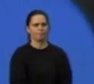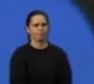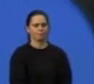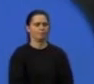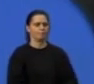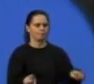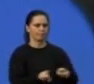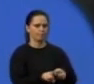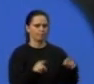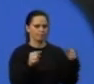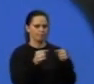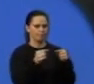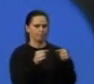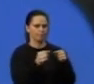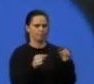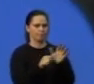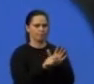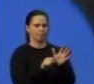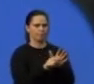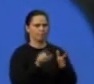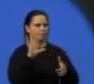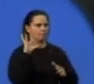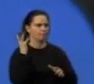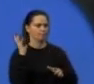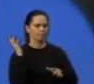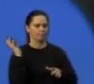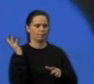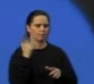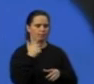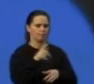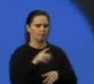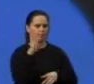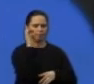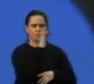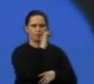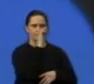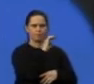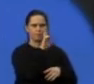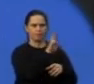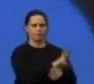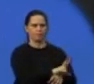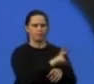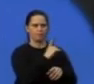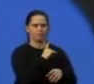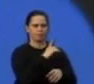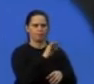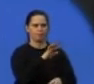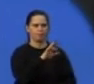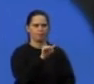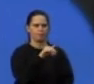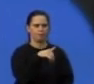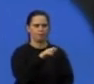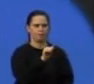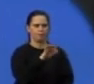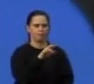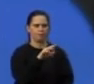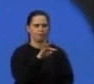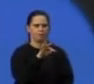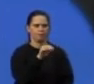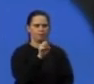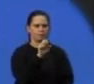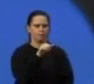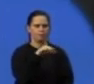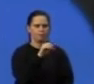Com relação a outras situações de emergência, temos também, prezado aluno, os traumatismos